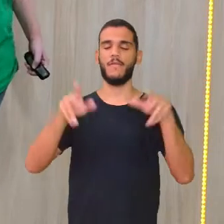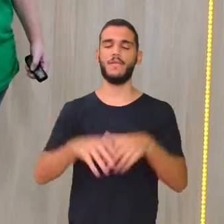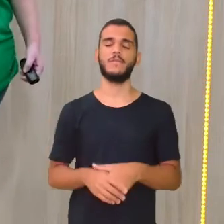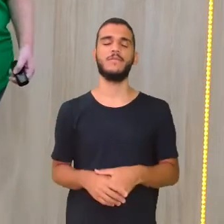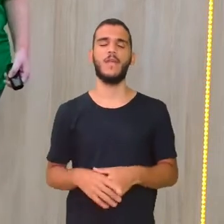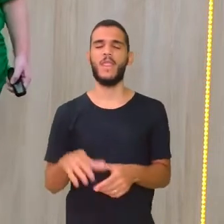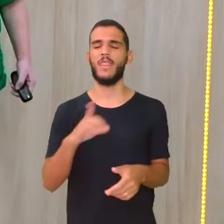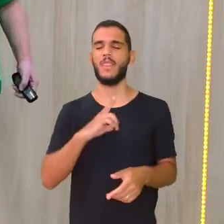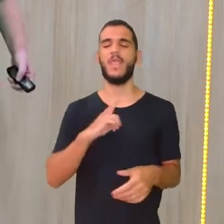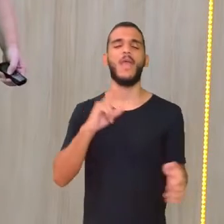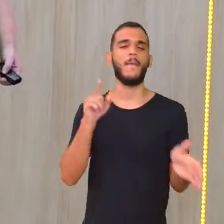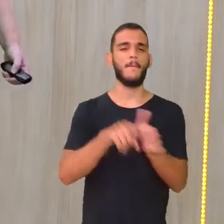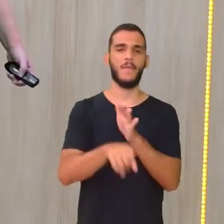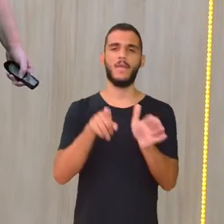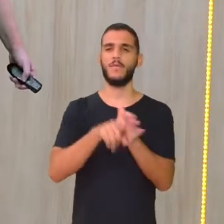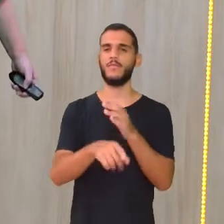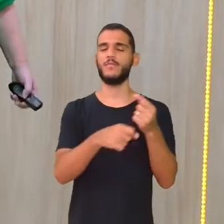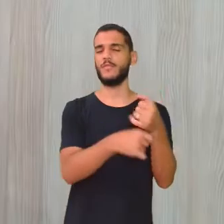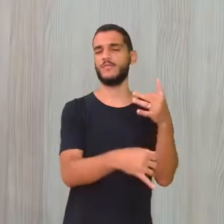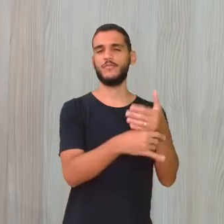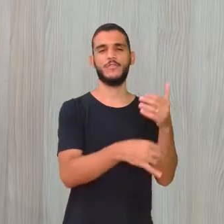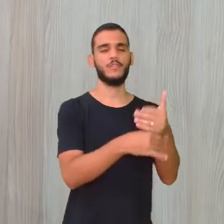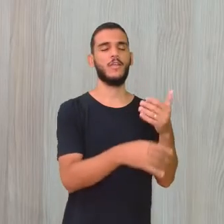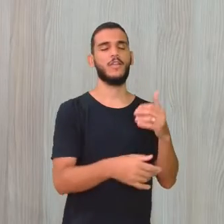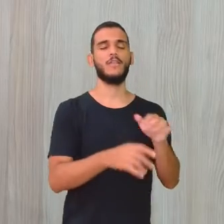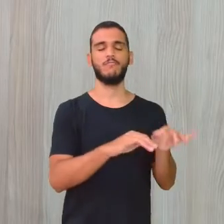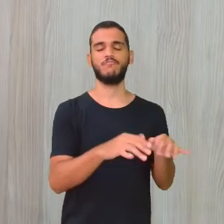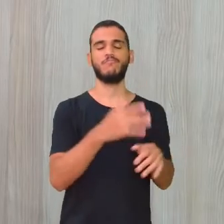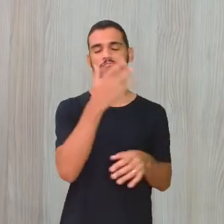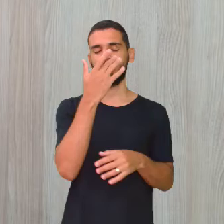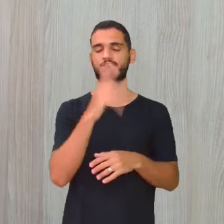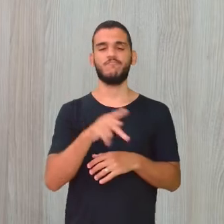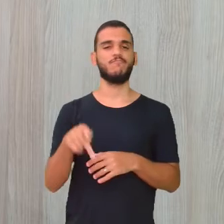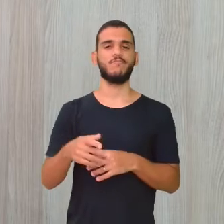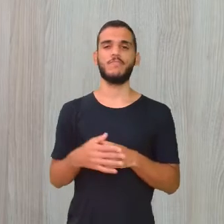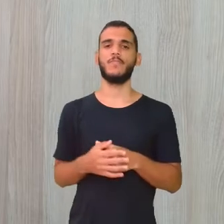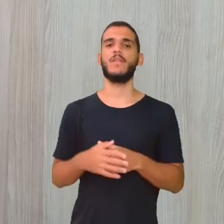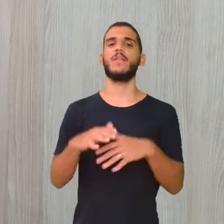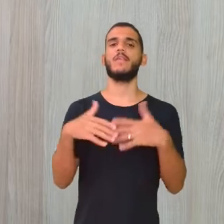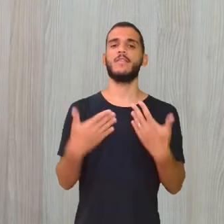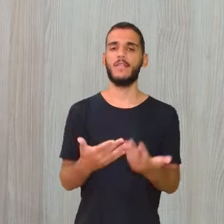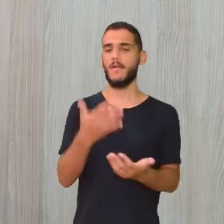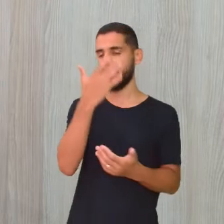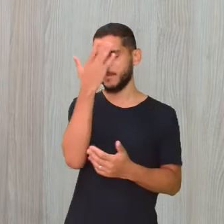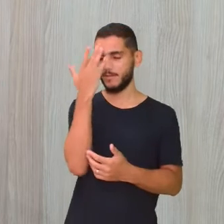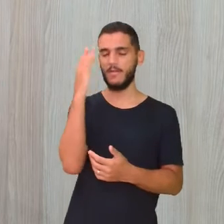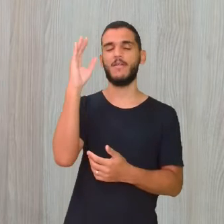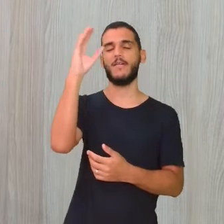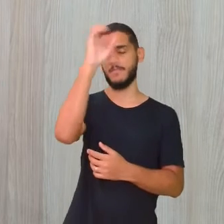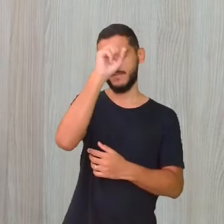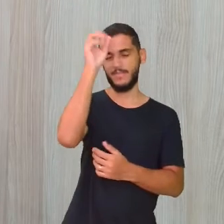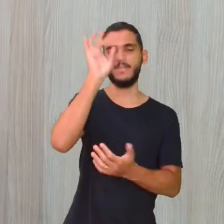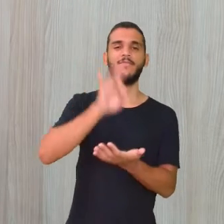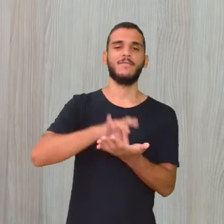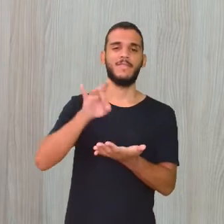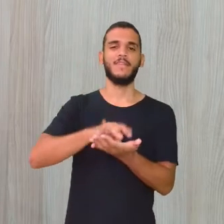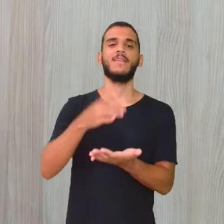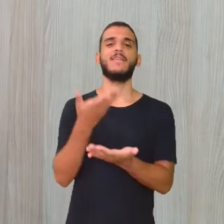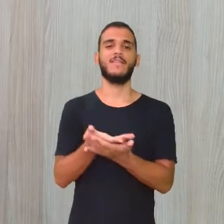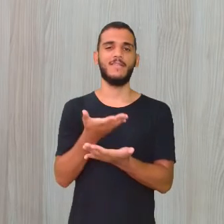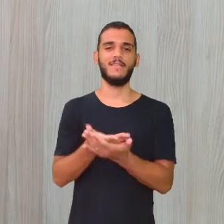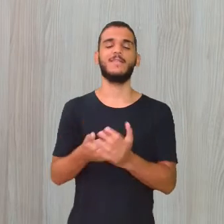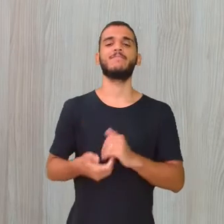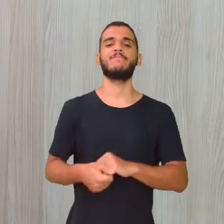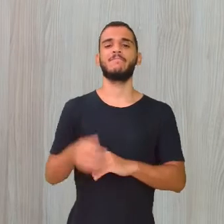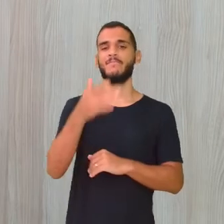questão aí, Gilson? Não, de momento não. O pessoal está compreendendo muito bem a aula, o conteúdo está sendo muito bem dado. O